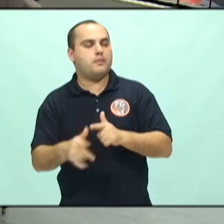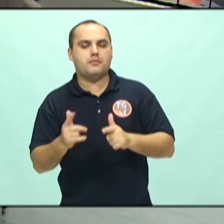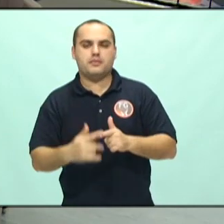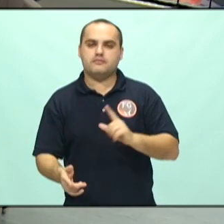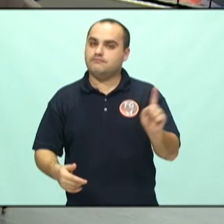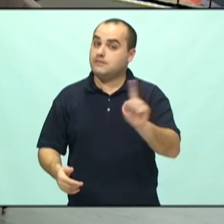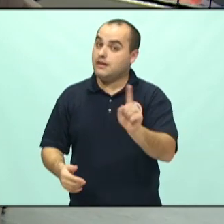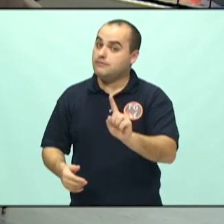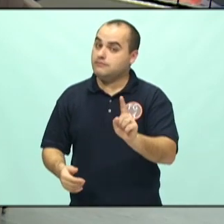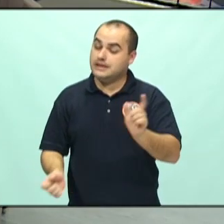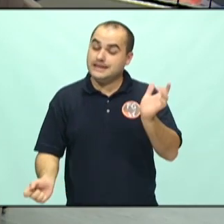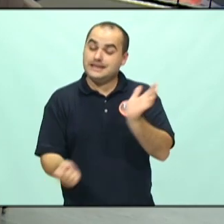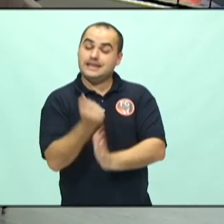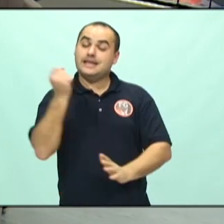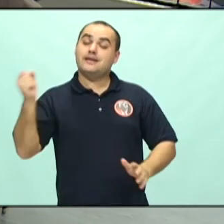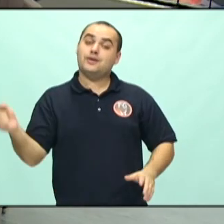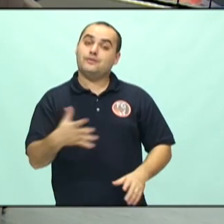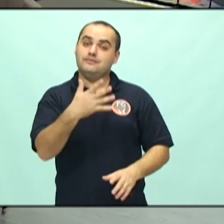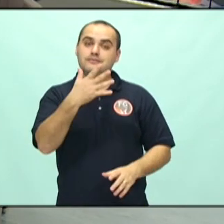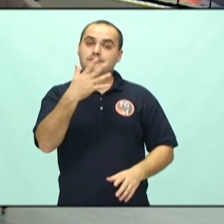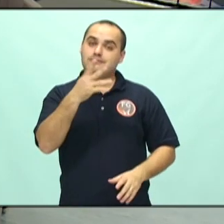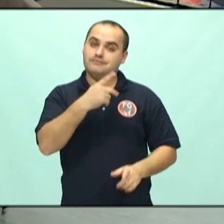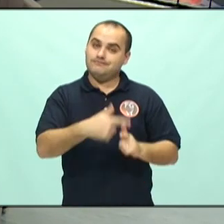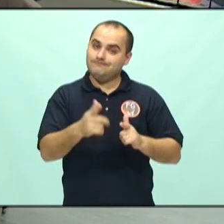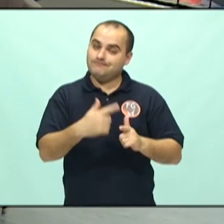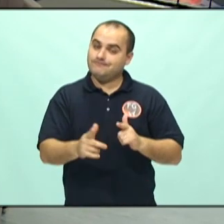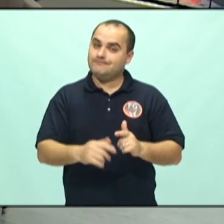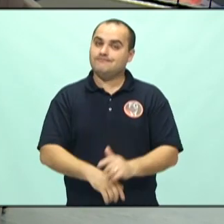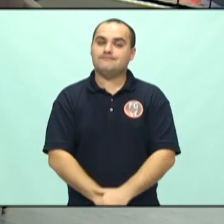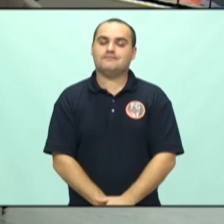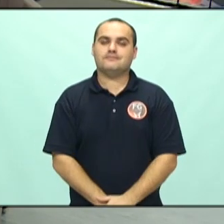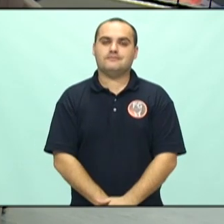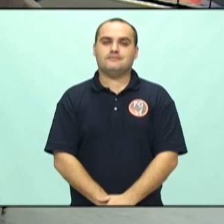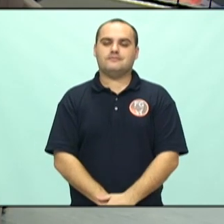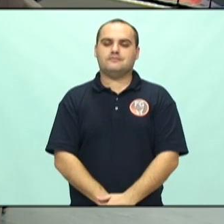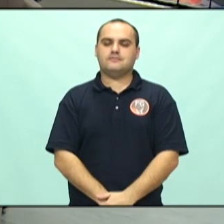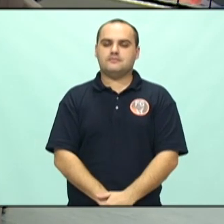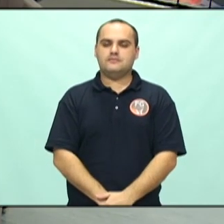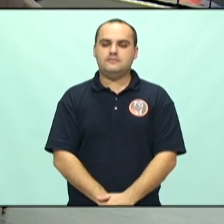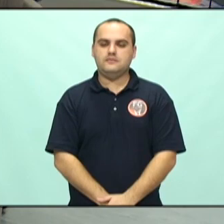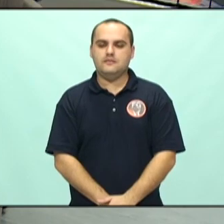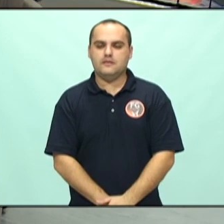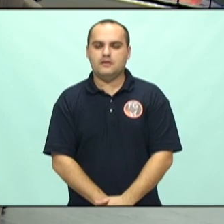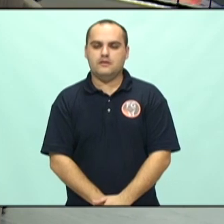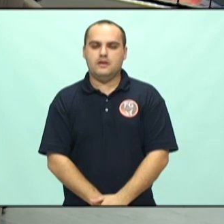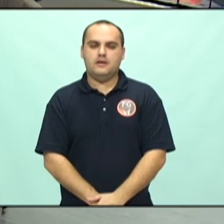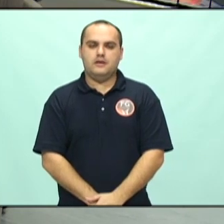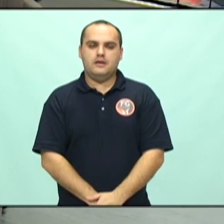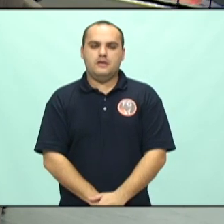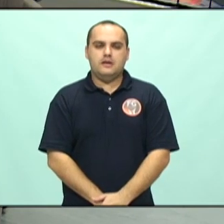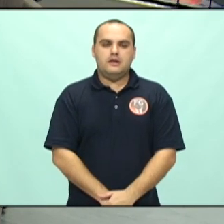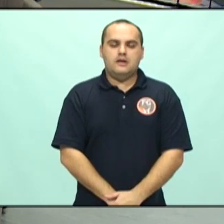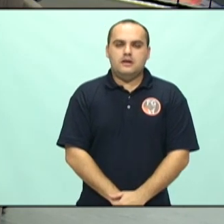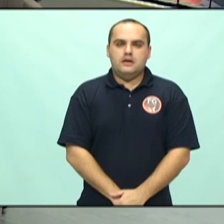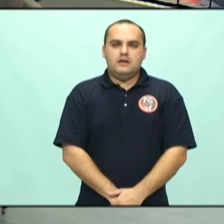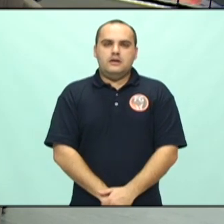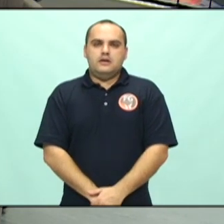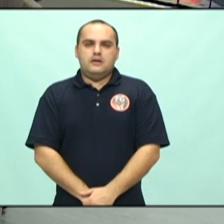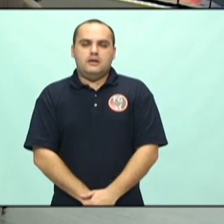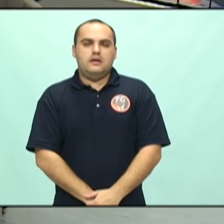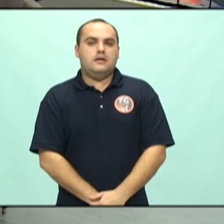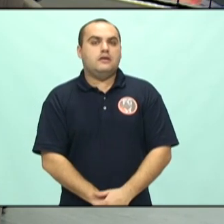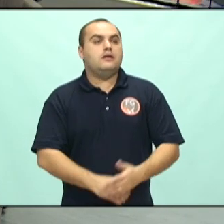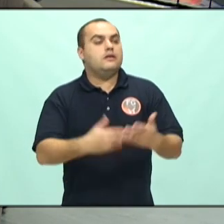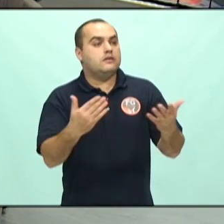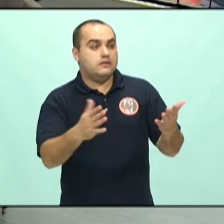problema. Poderia haver também, como consequência, a cooptação de determinados